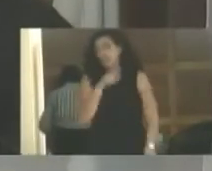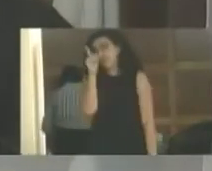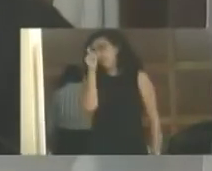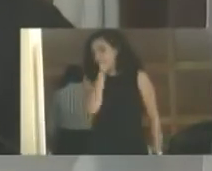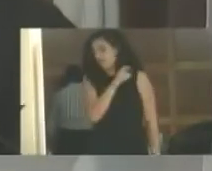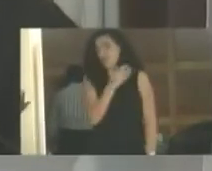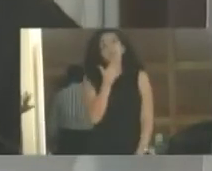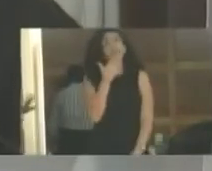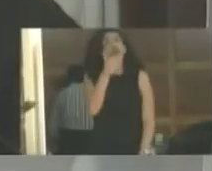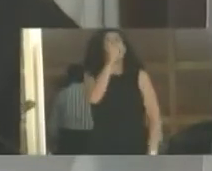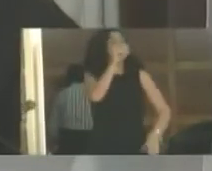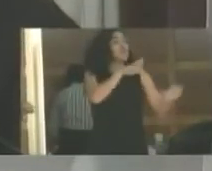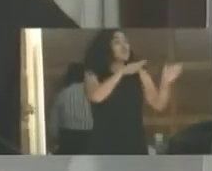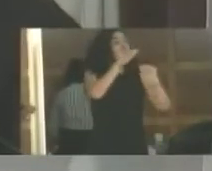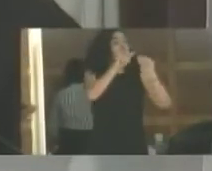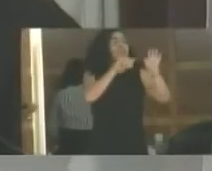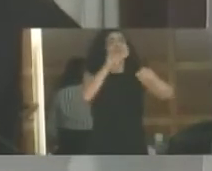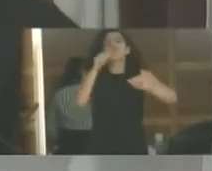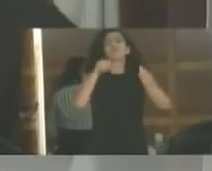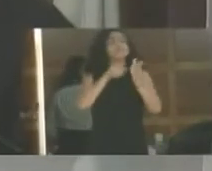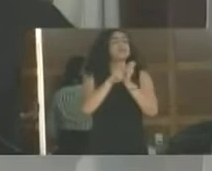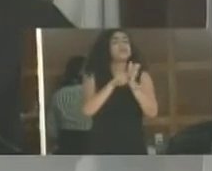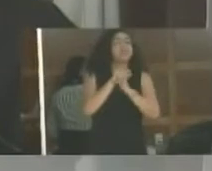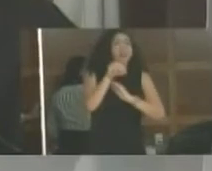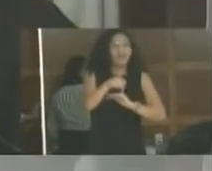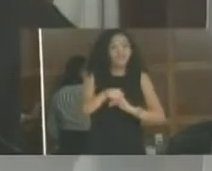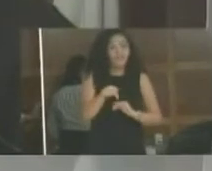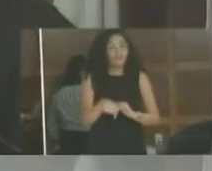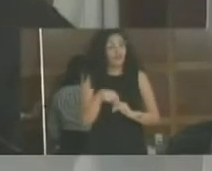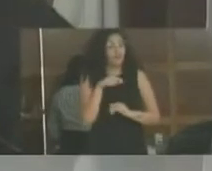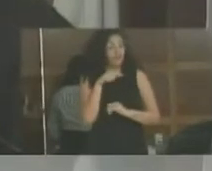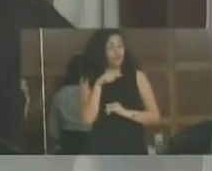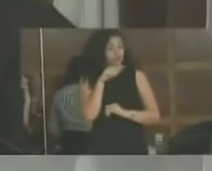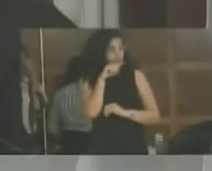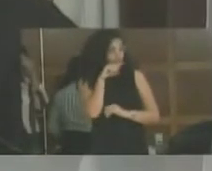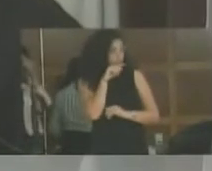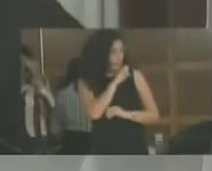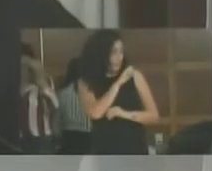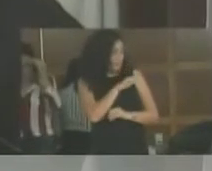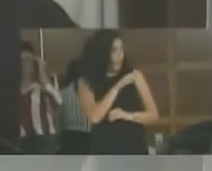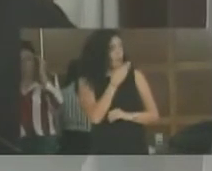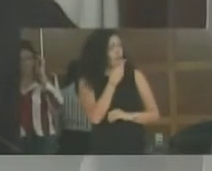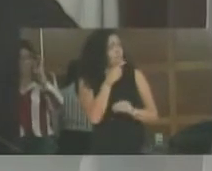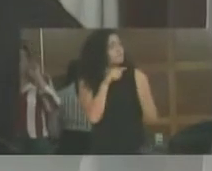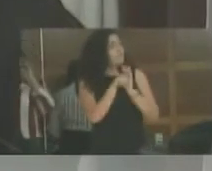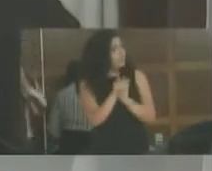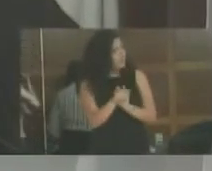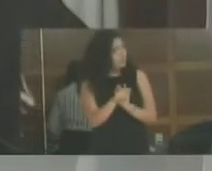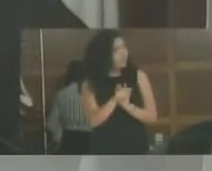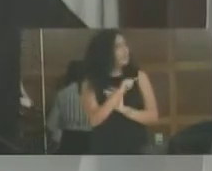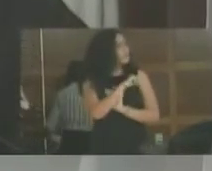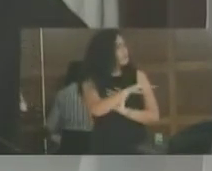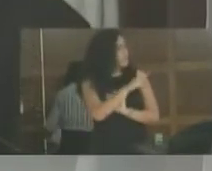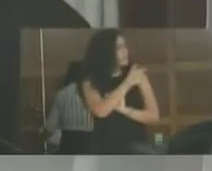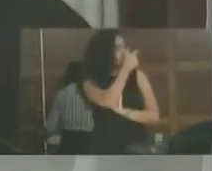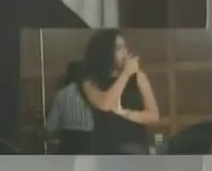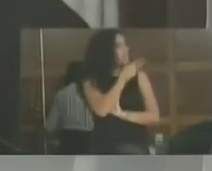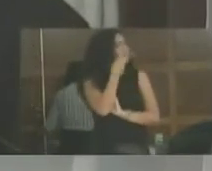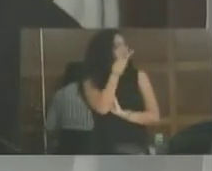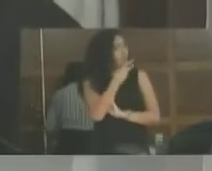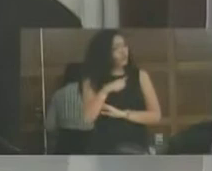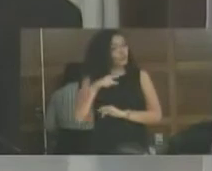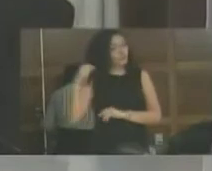Zé, chama, questiona aqui, né? Você vai fazer as perguntas, legal, tem que fazer isso mesmo. Ué, você foi vereador pela